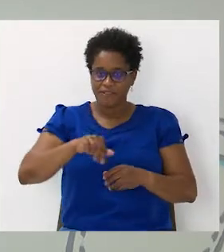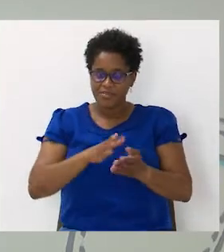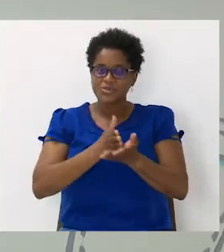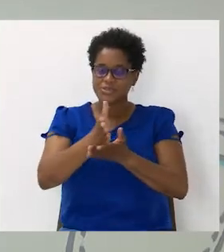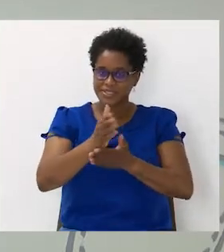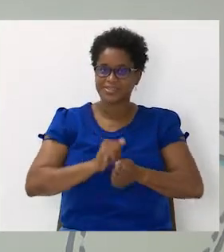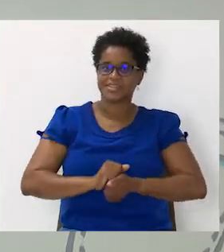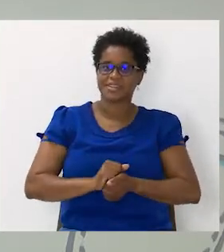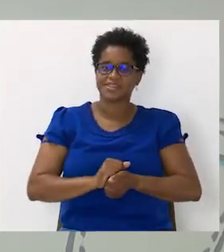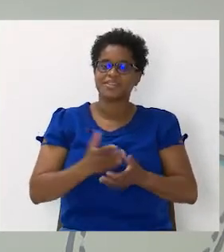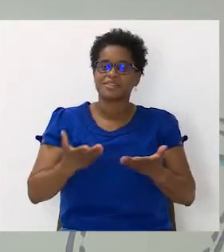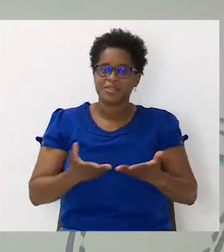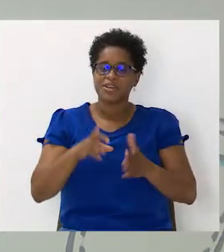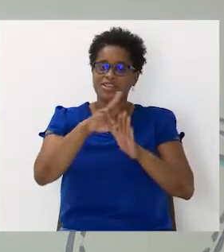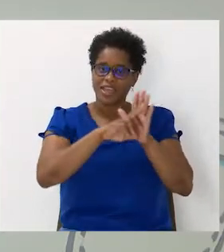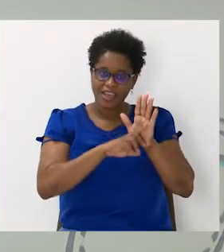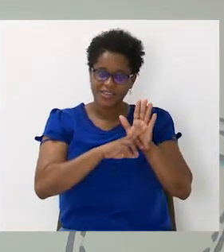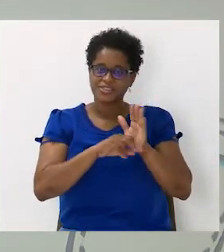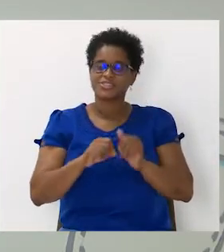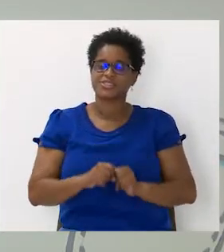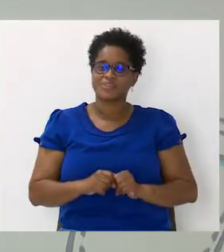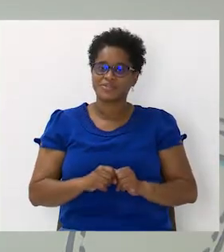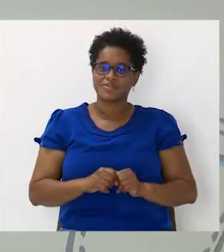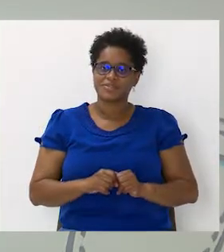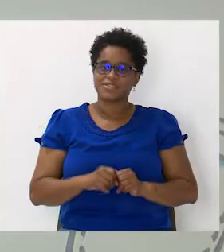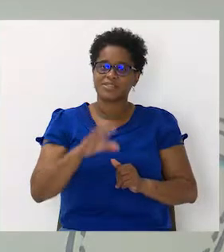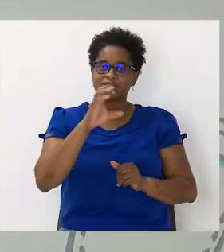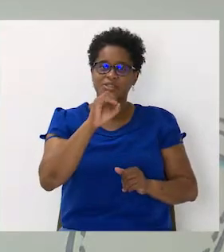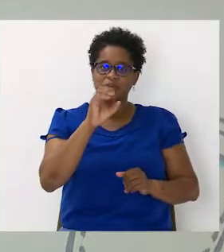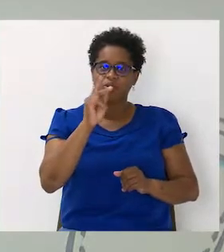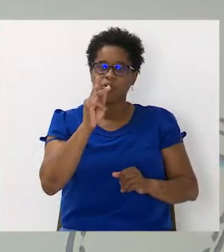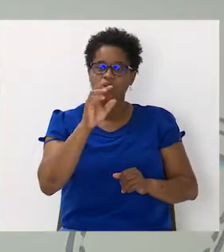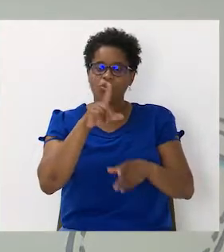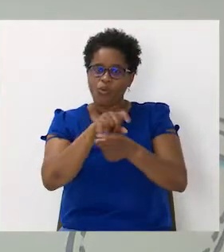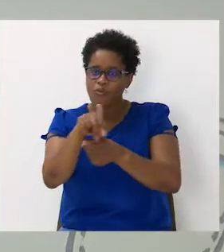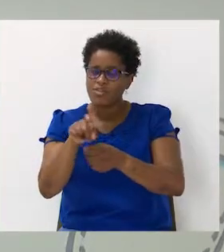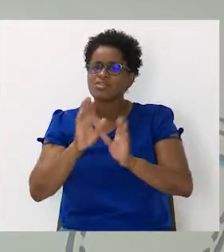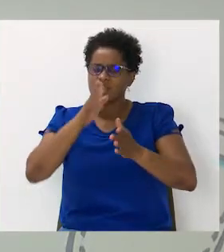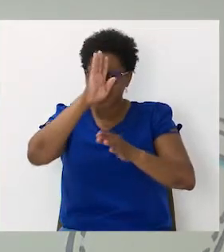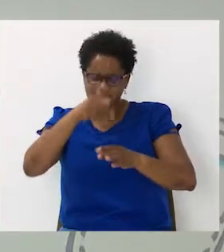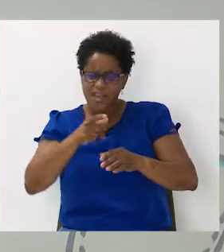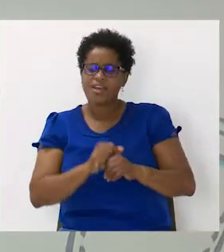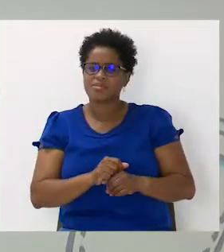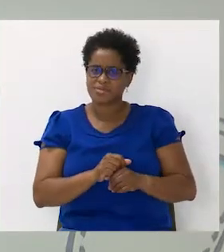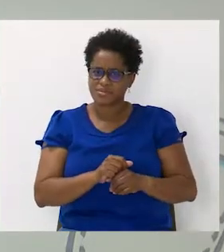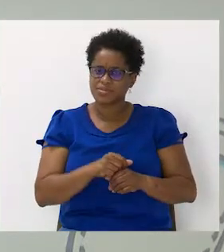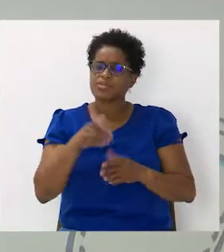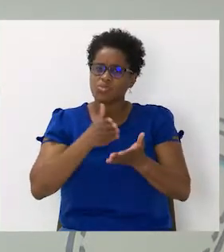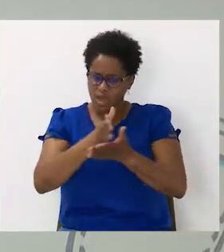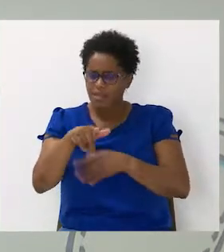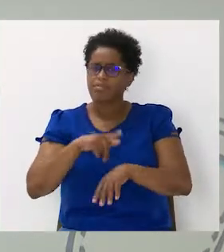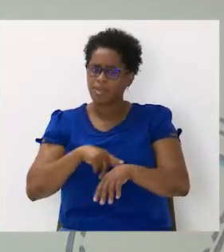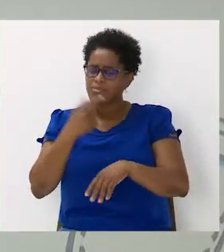avançar com as regras de Covid. Já sabem, durante esta época